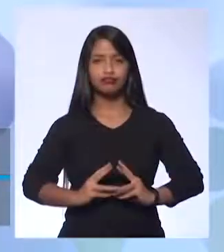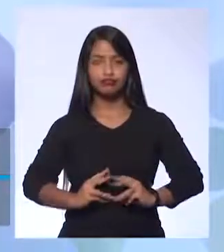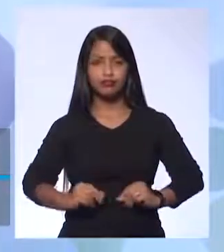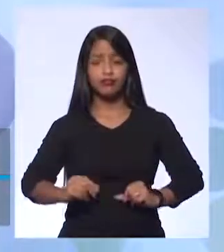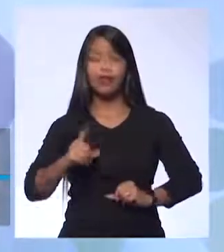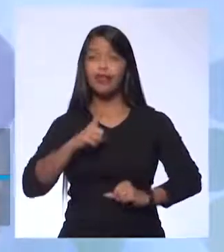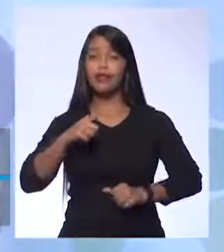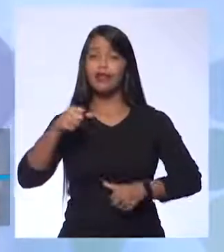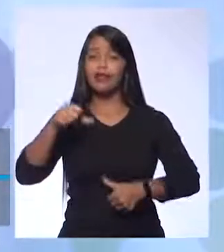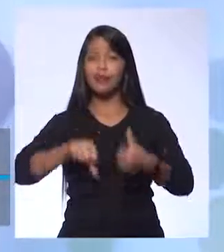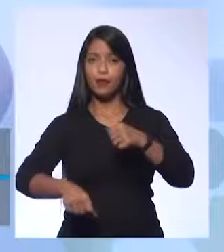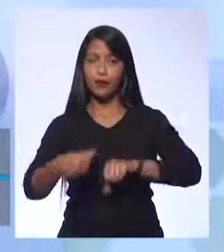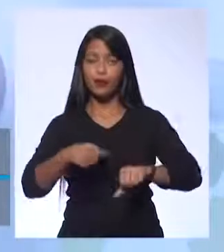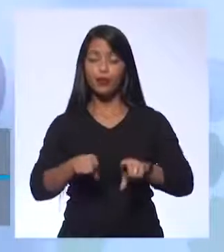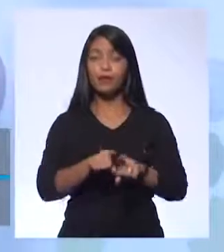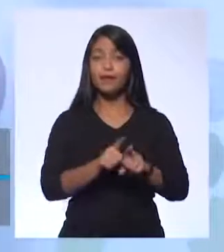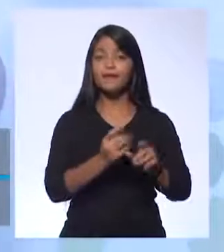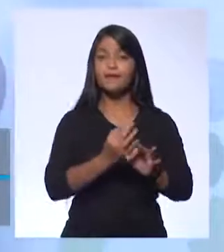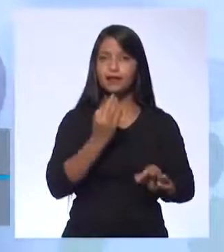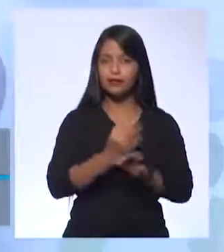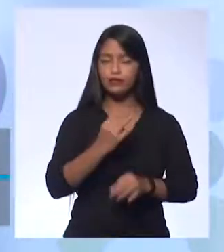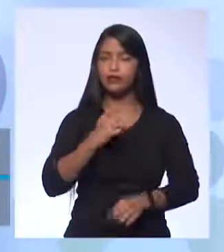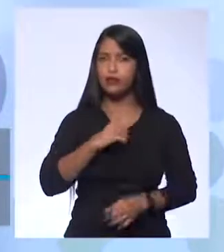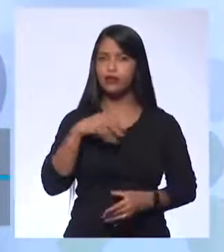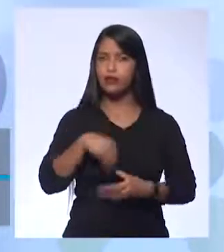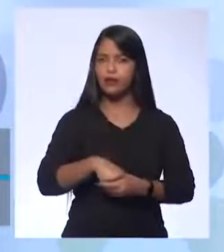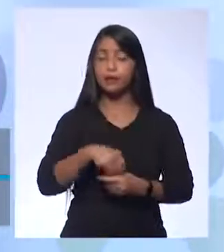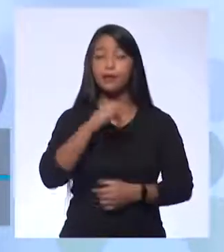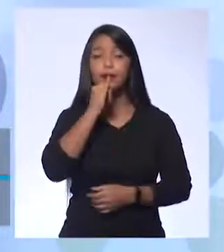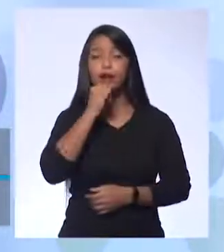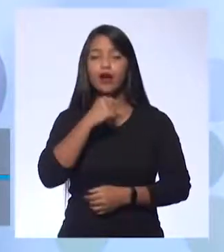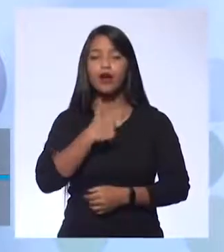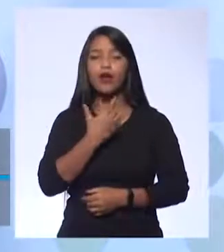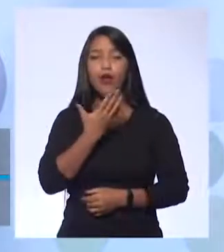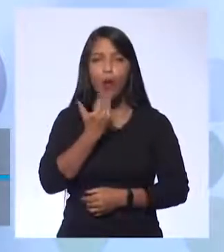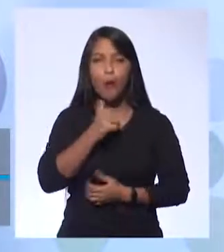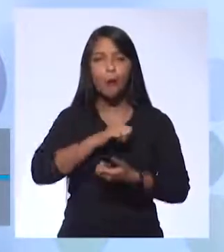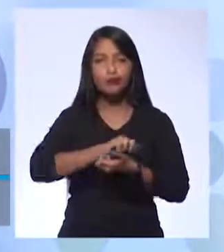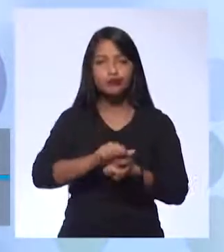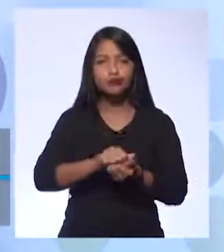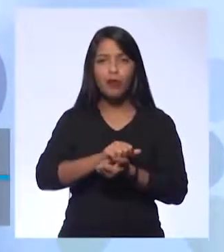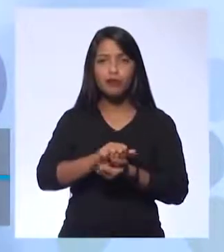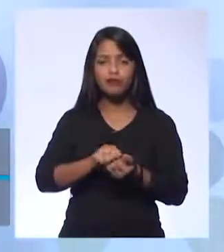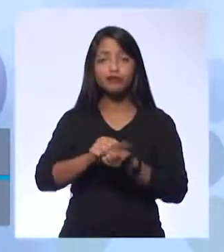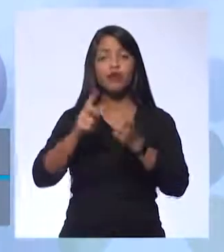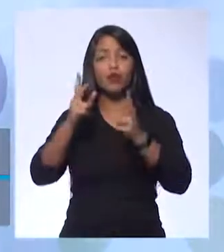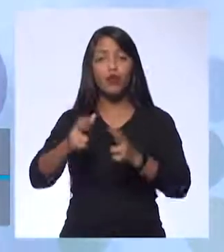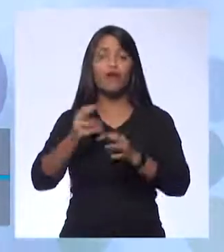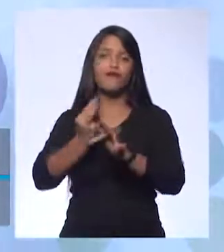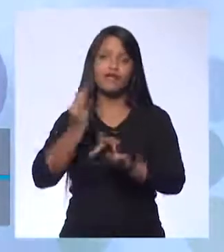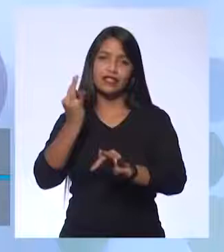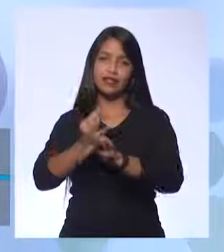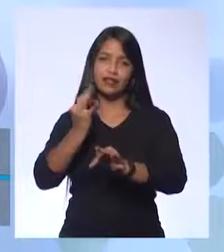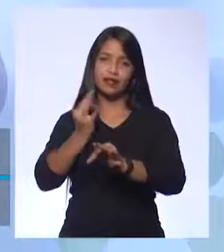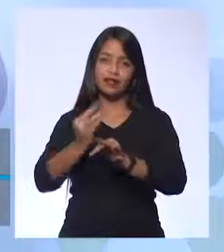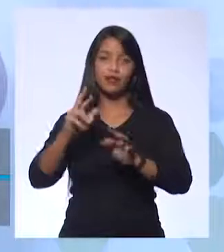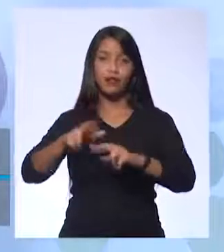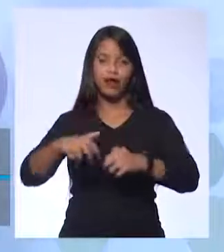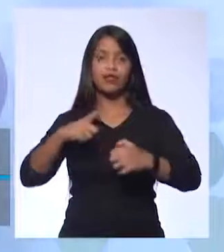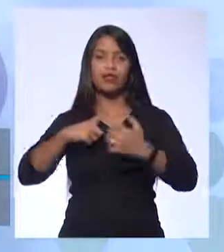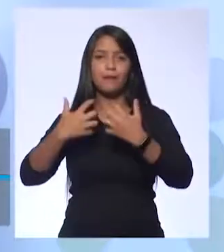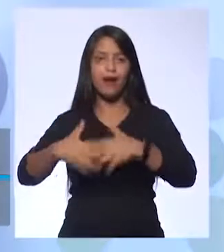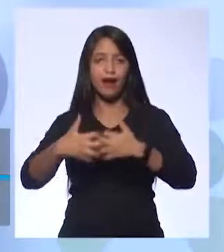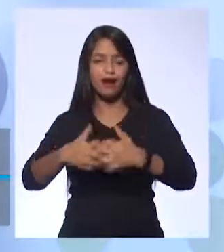e processos físicos. Quando eu mastigo, é um processo físico, mecânico, mas a saliva ela vai ter lá